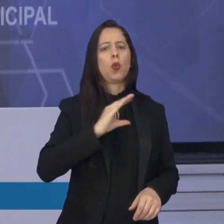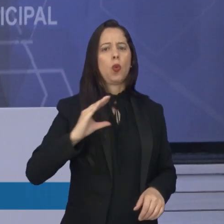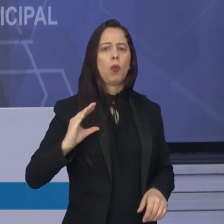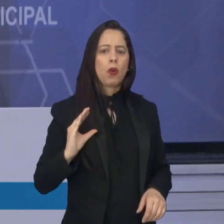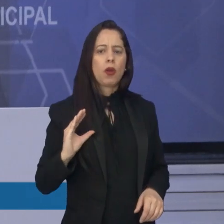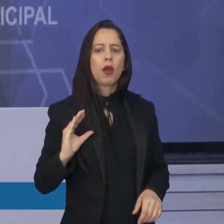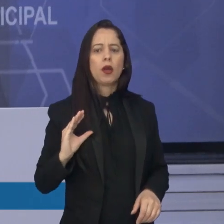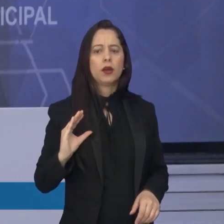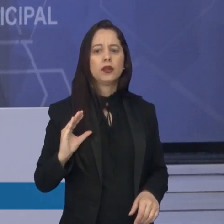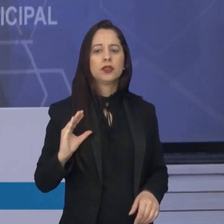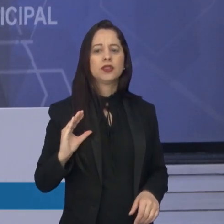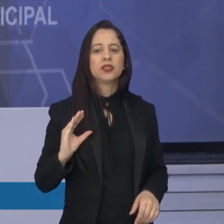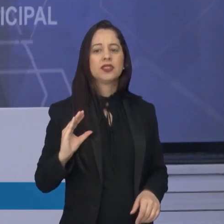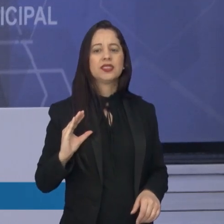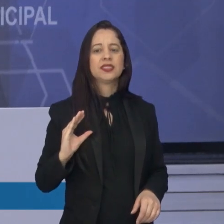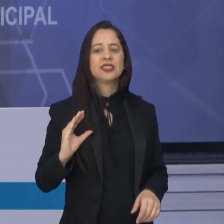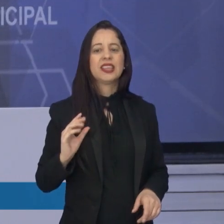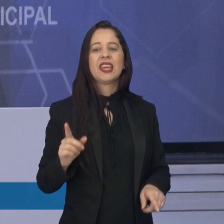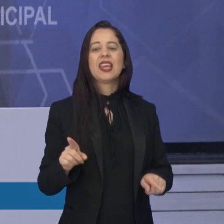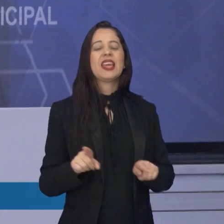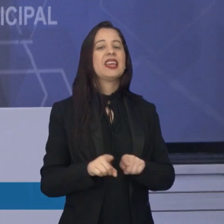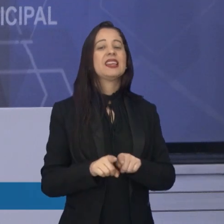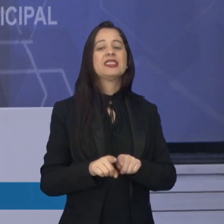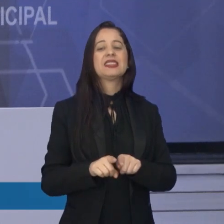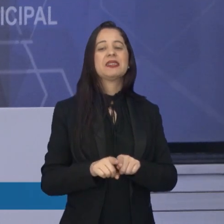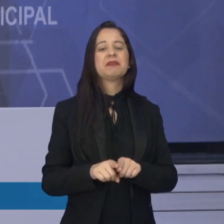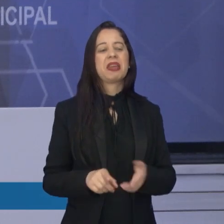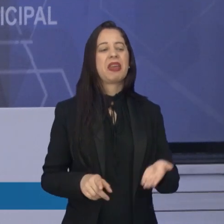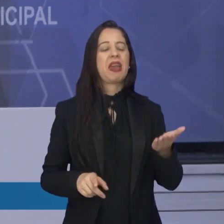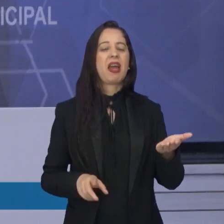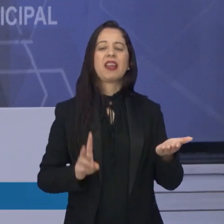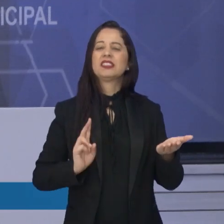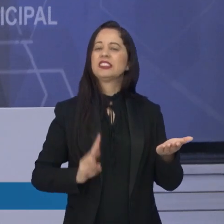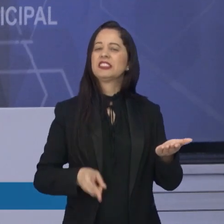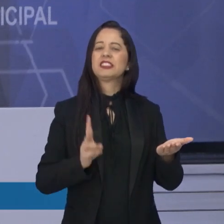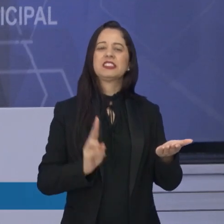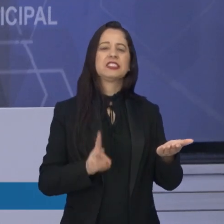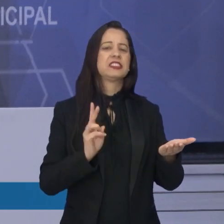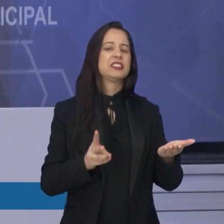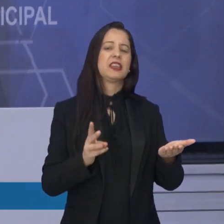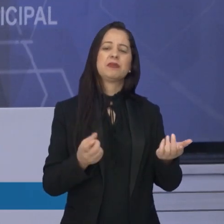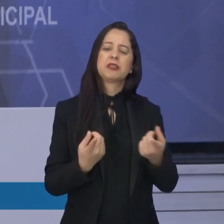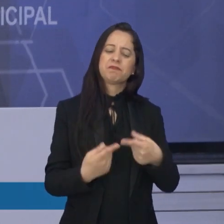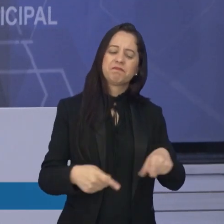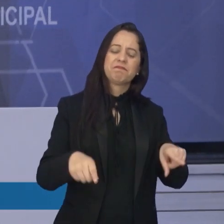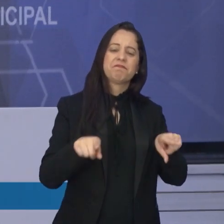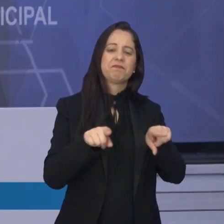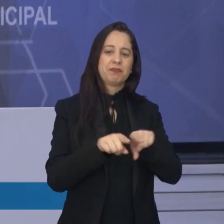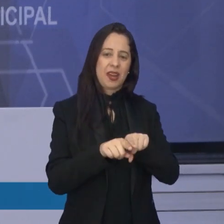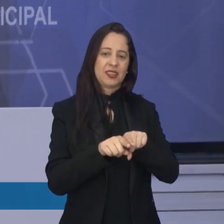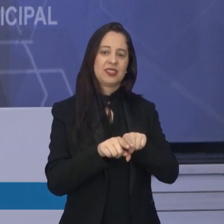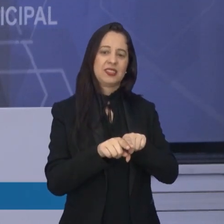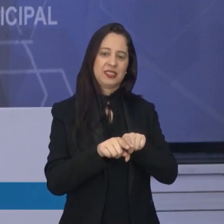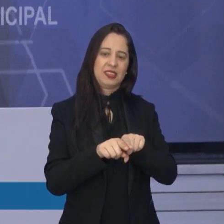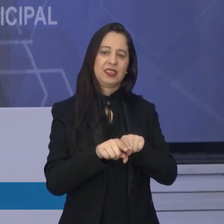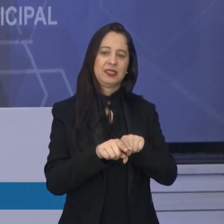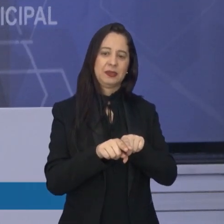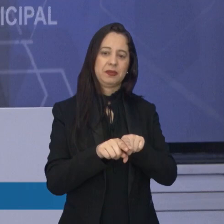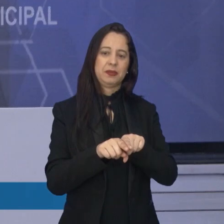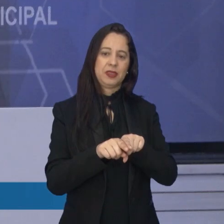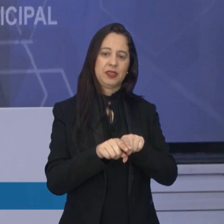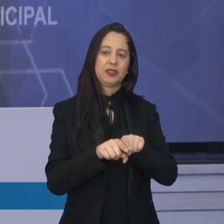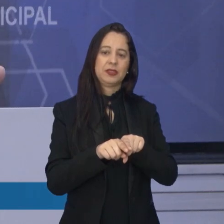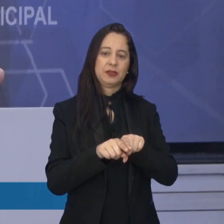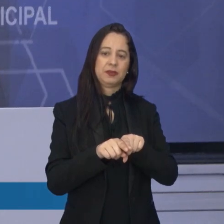e é uma companheira de todas as horas do Marco, né? Com o qual compartilha